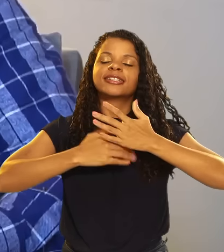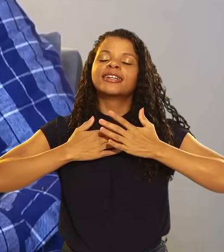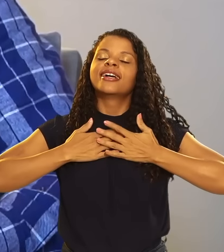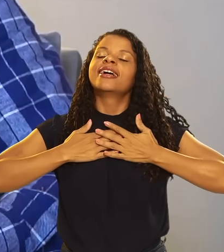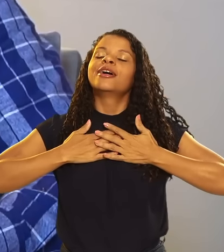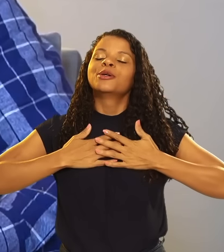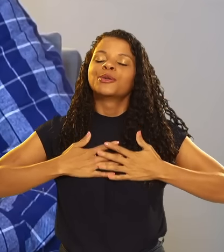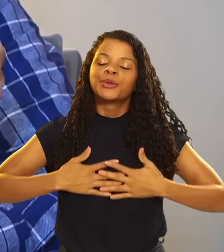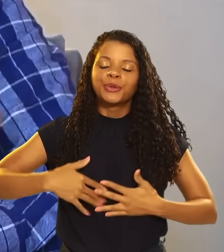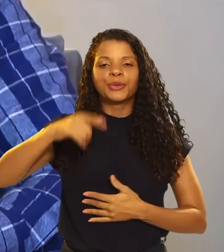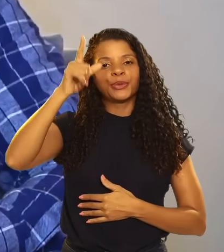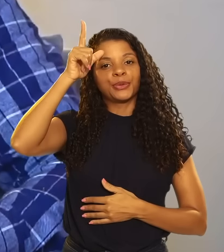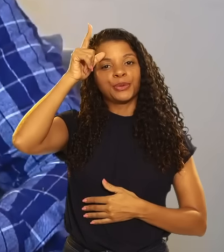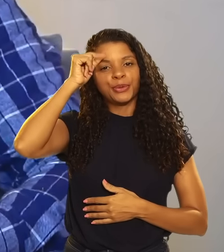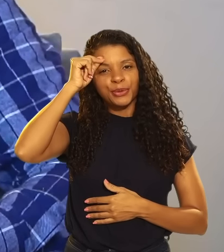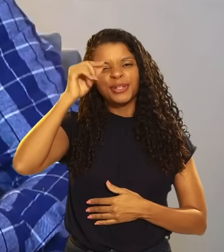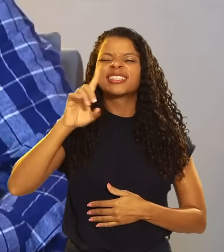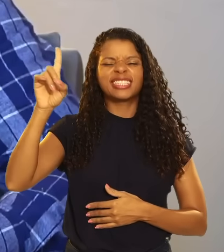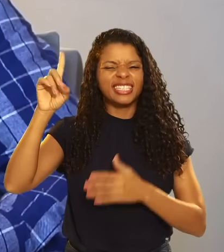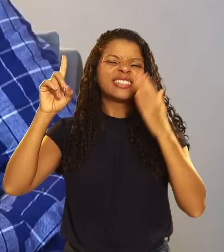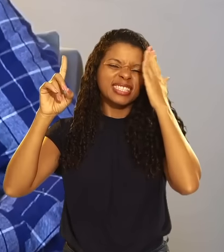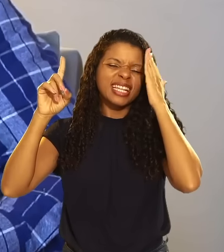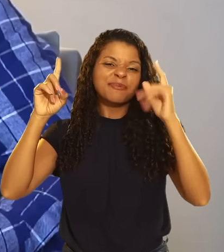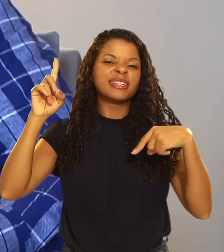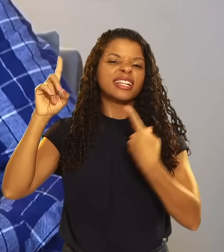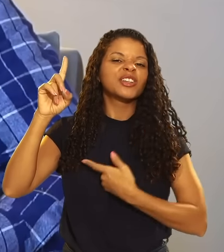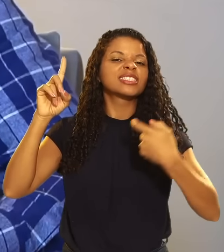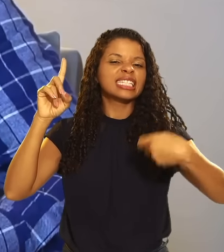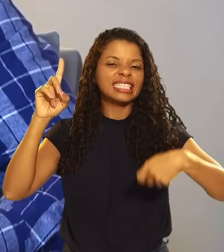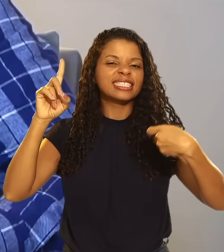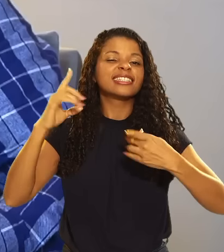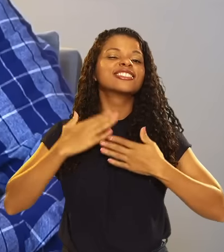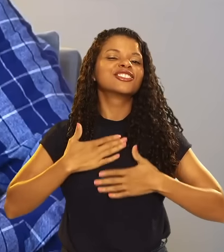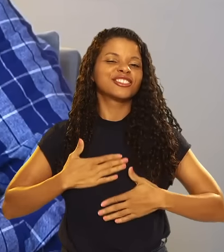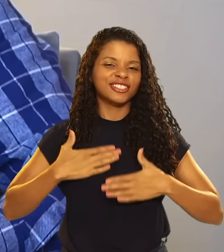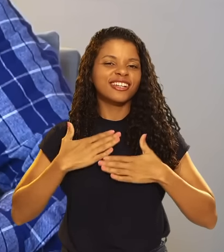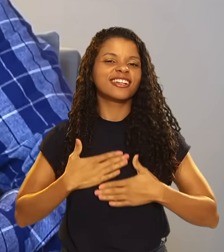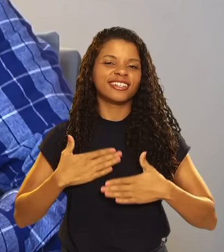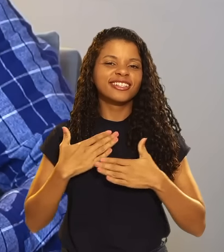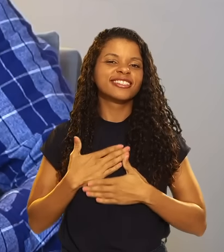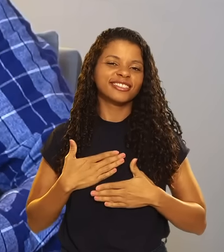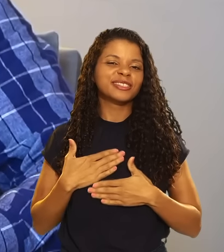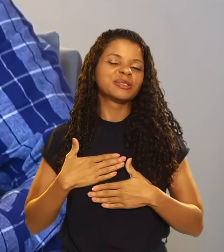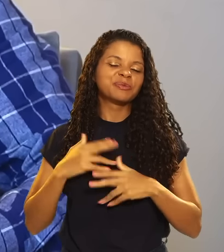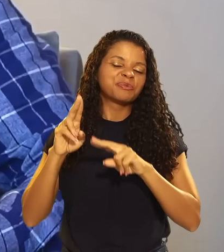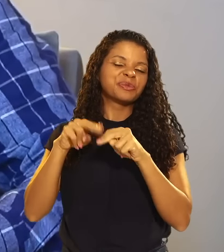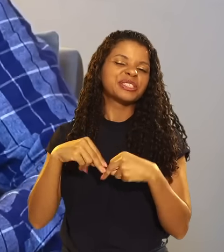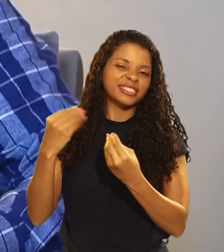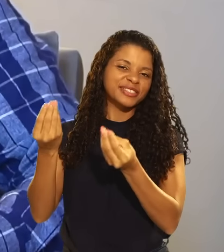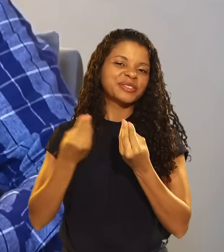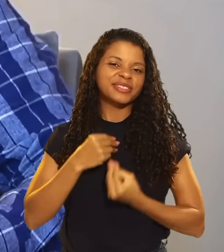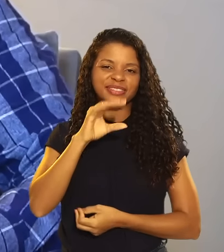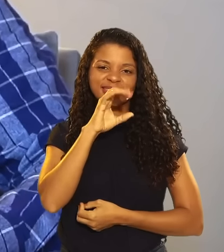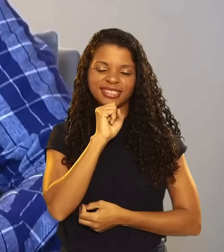já sabia da necessidade do ser humano, né, de ter esse dia para descansar e inclusive para comunhão com Ele. E trabalhar, só